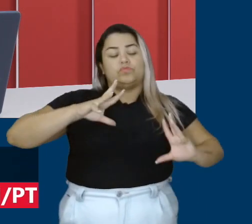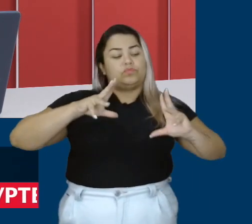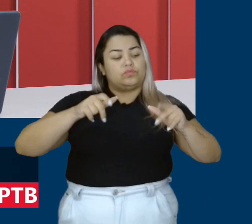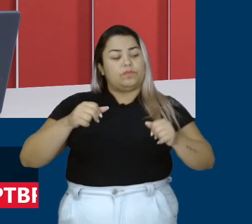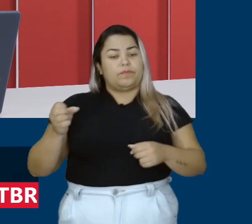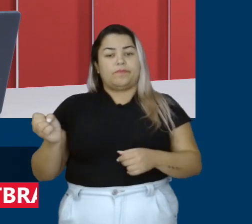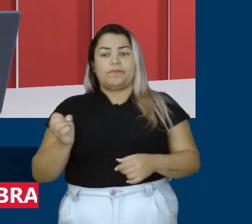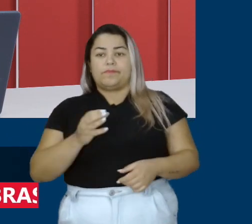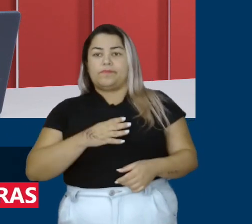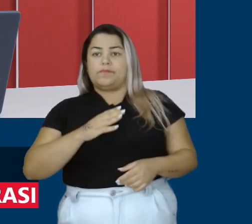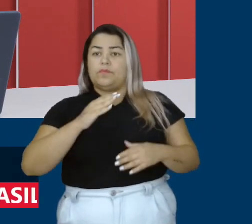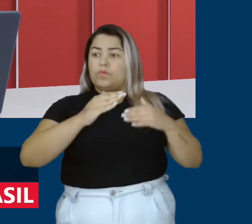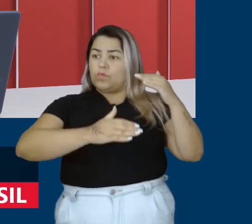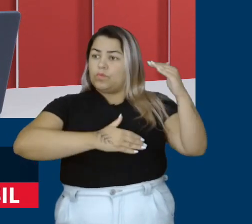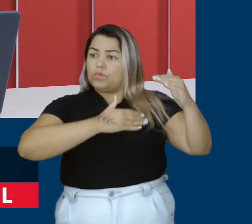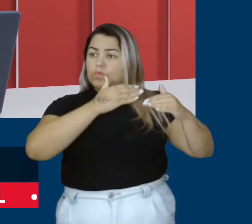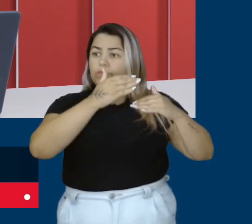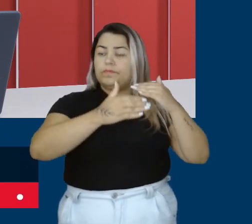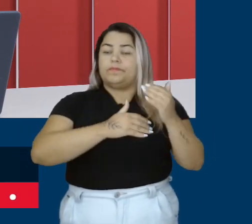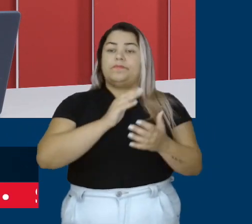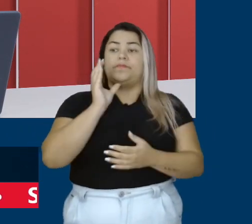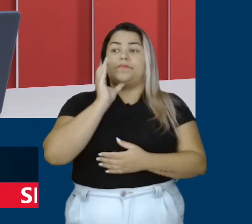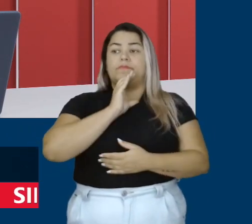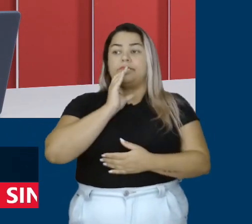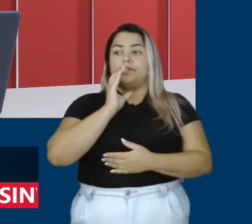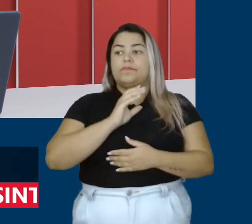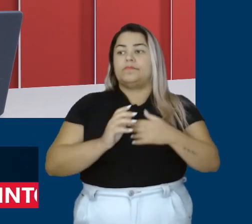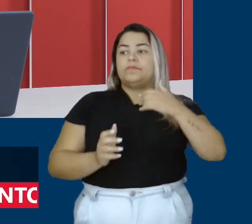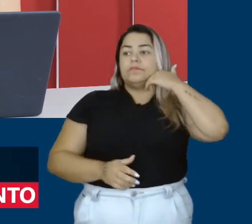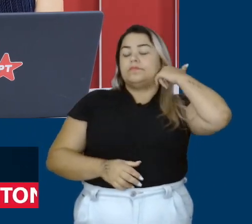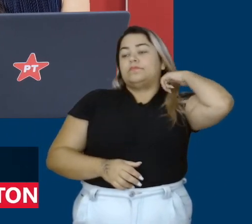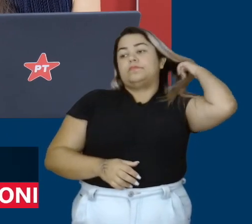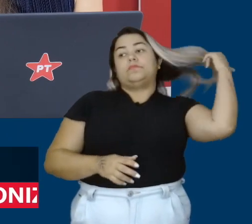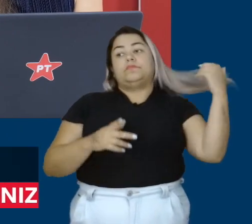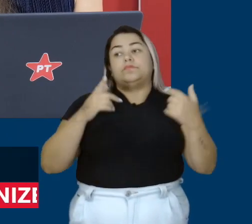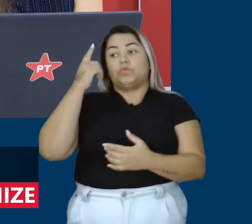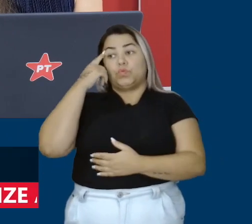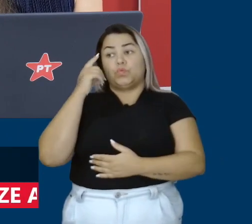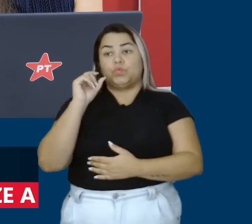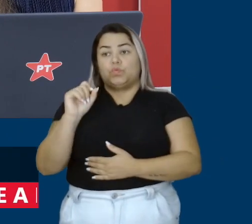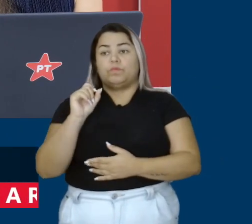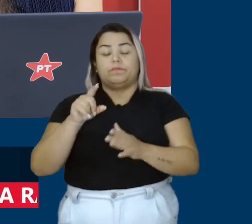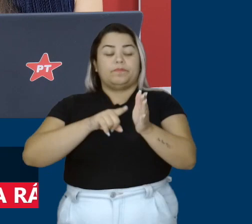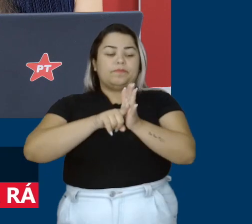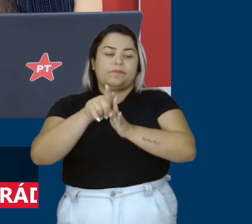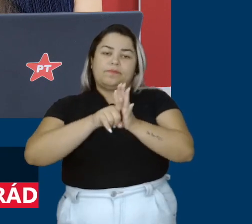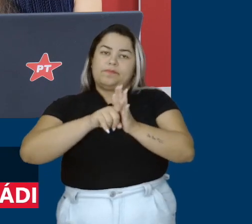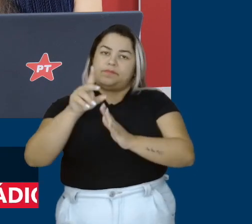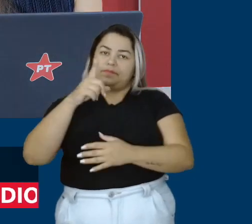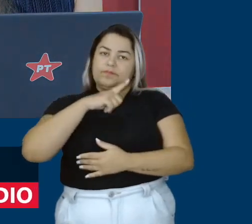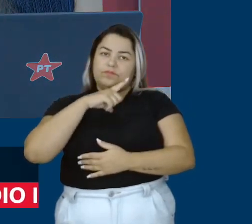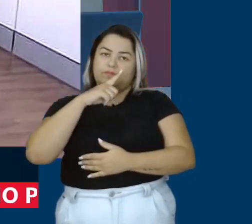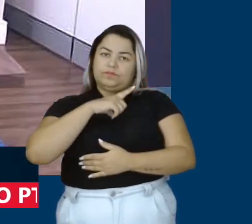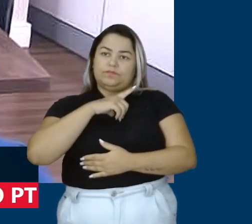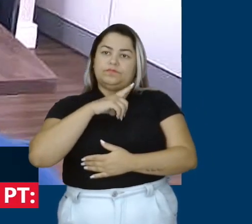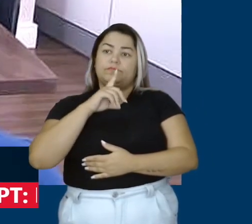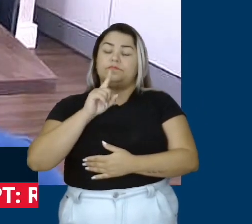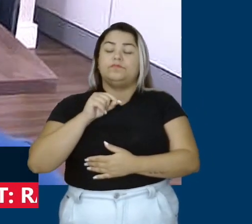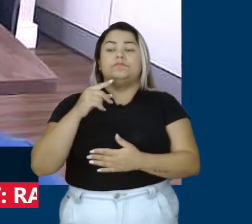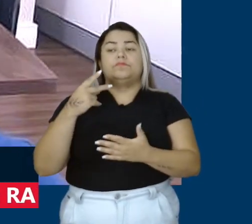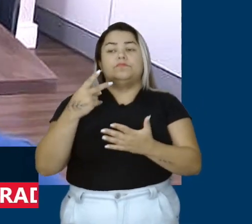do Programa de Aceleração do Crescimento? A ideia é que o planejamento que a gente tem, a ideia é que a gente